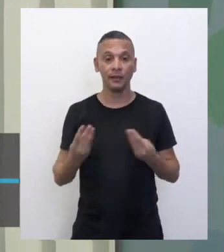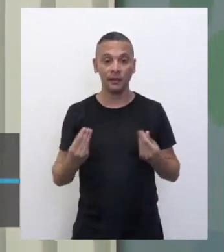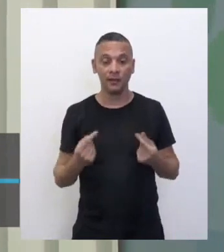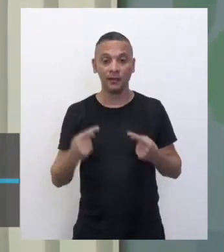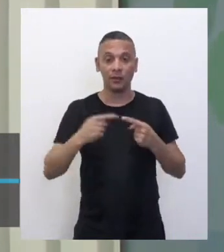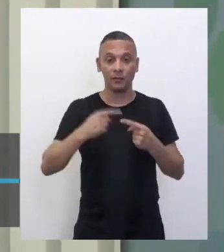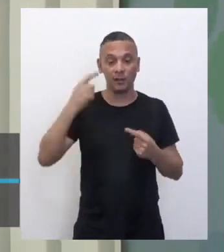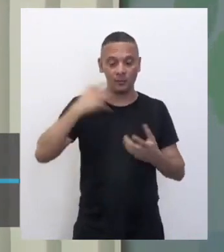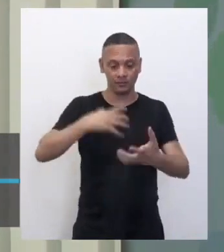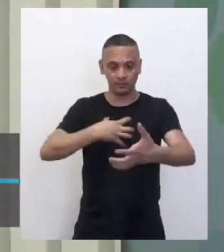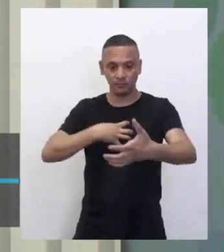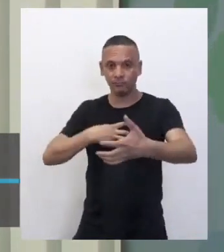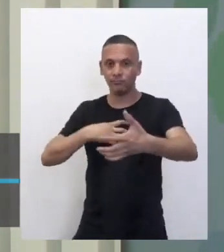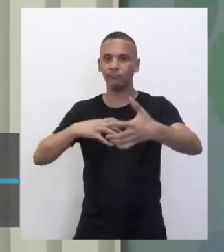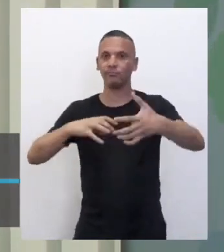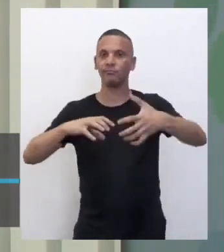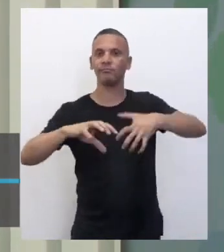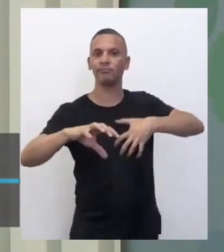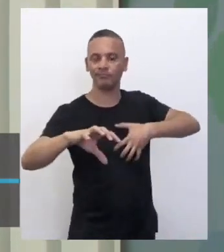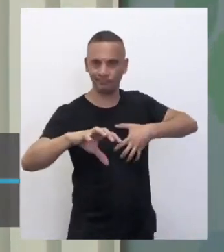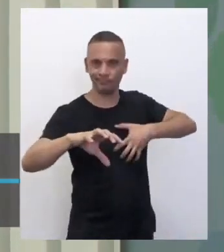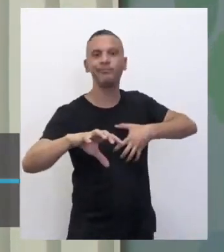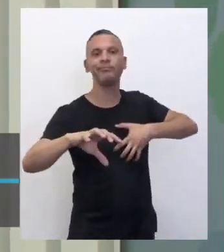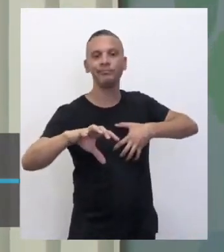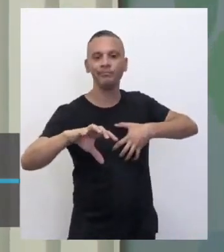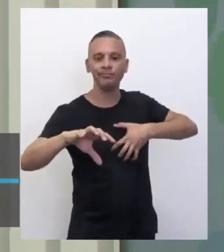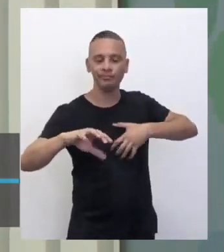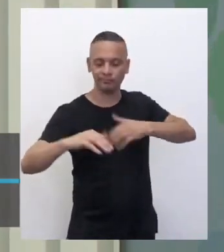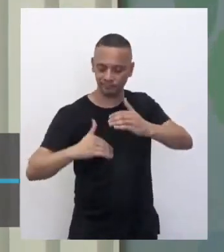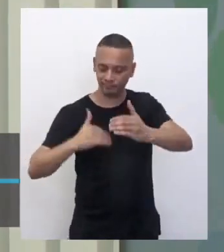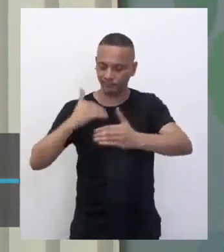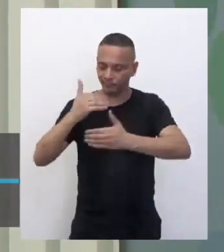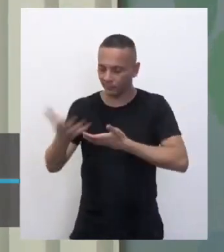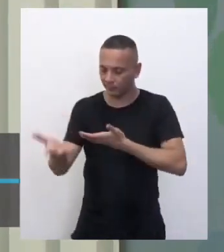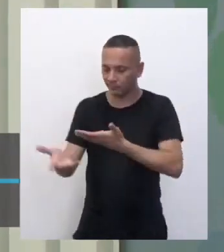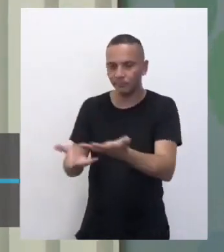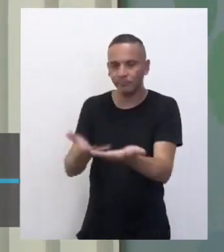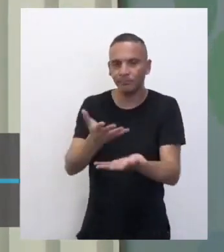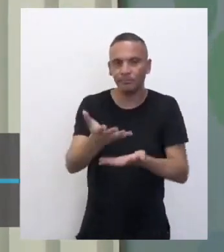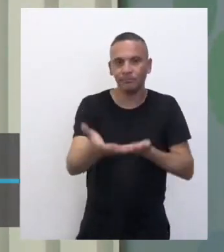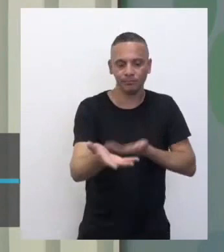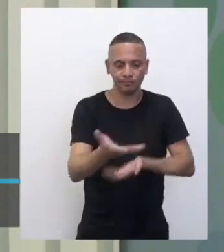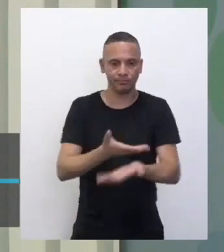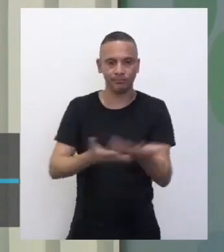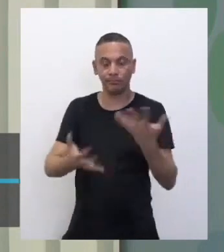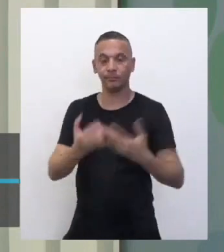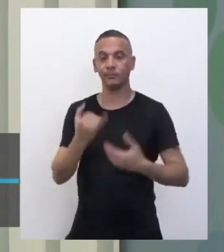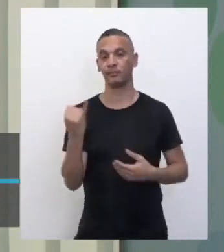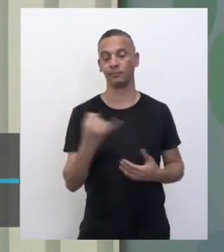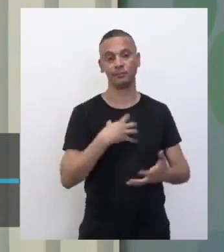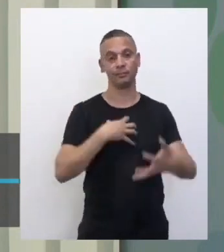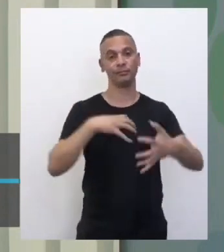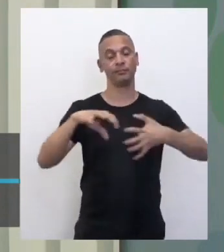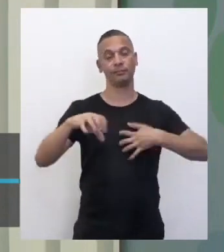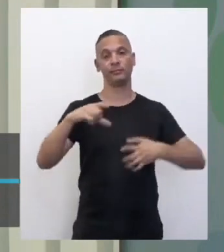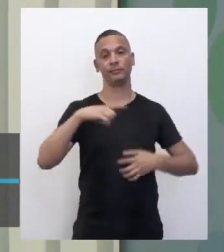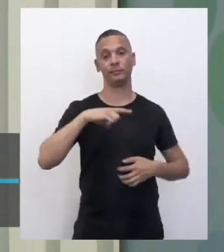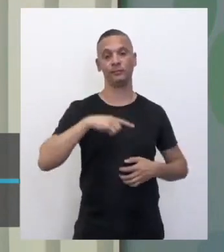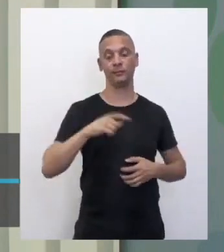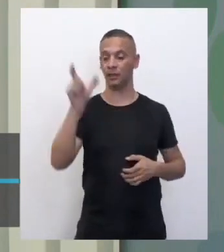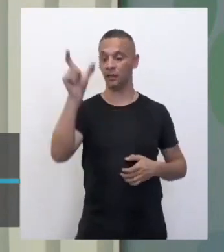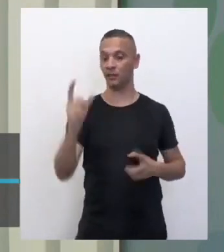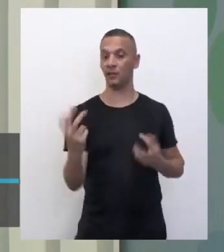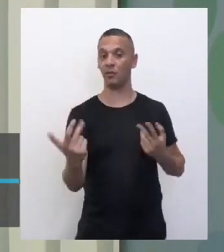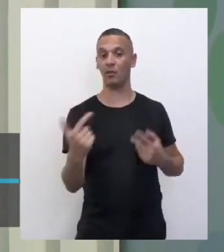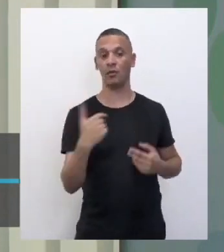de empatia, de simpatia, eu começo a me importar com o outro. Porque ele também é um indivíduo, assim como